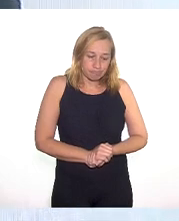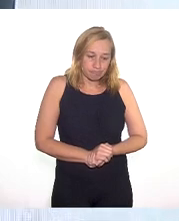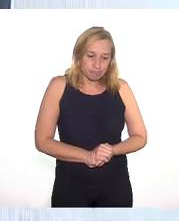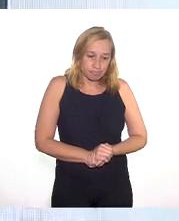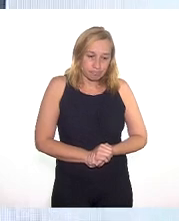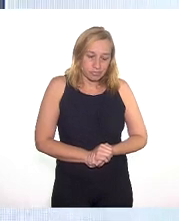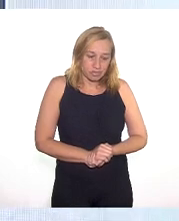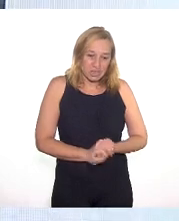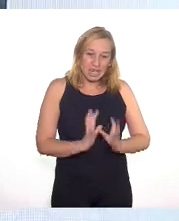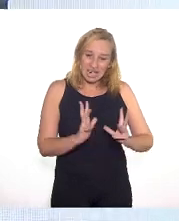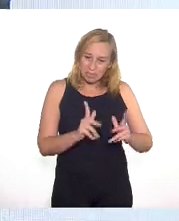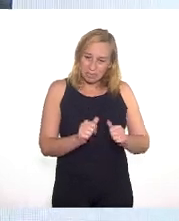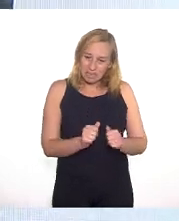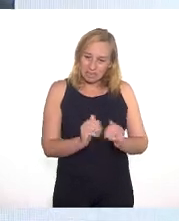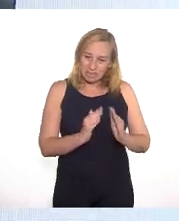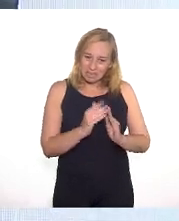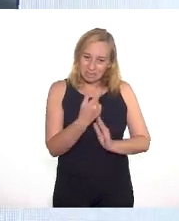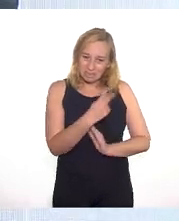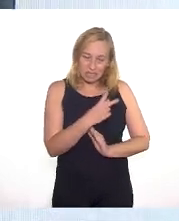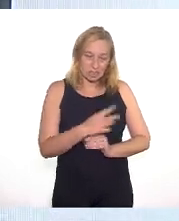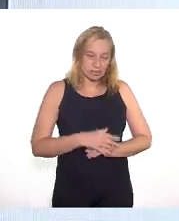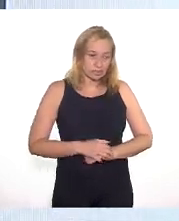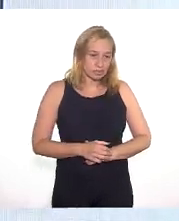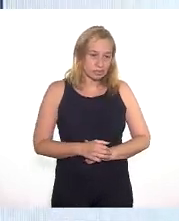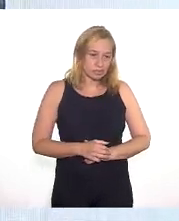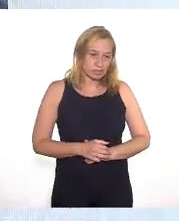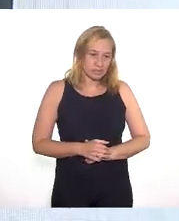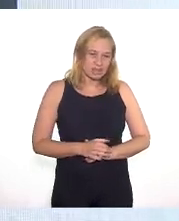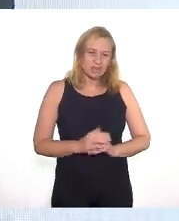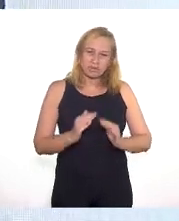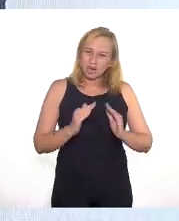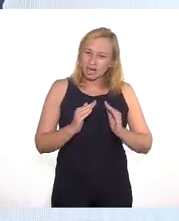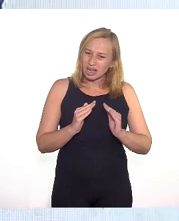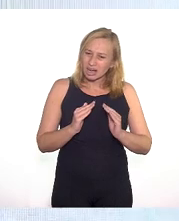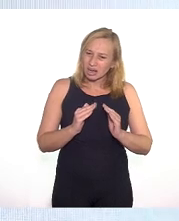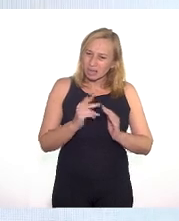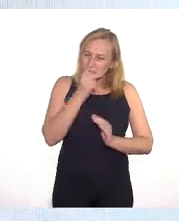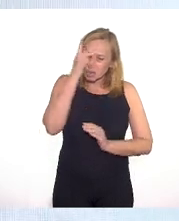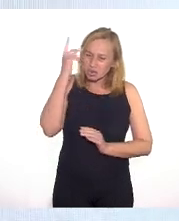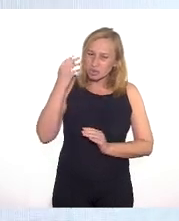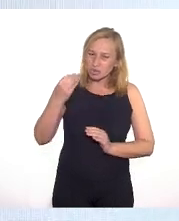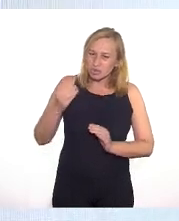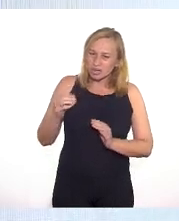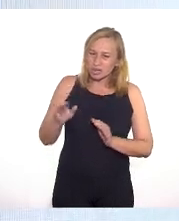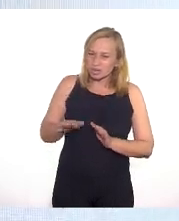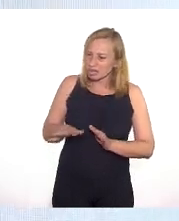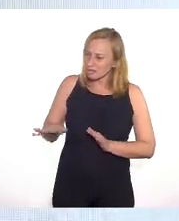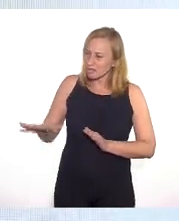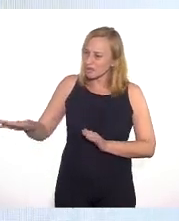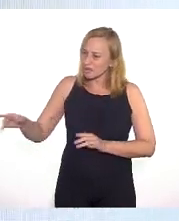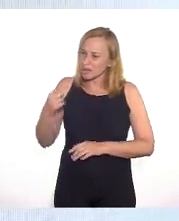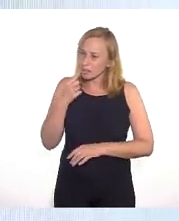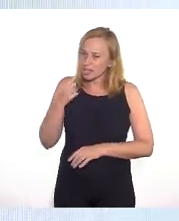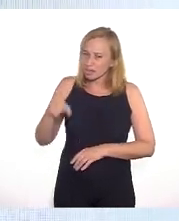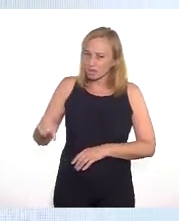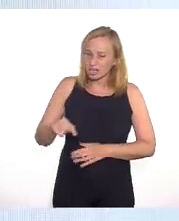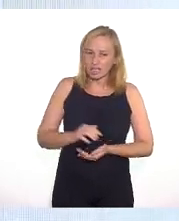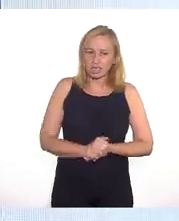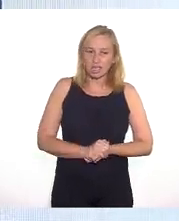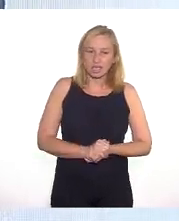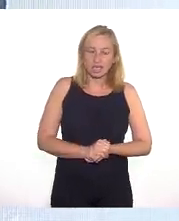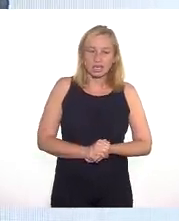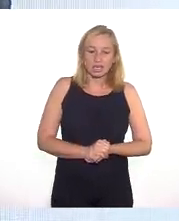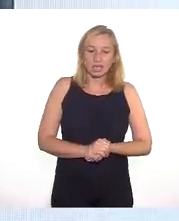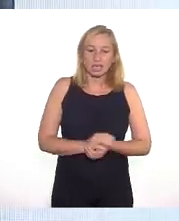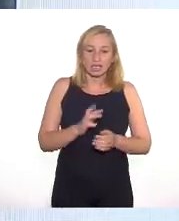uma faxina na casa dela, uma pessoa de uma comunidade aqui da capital. E na hora do almoço ela foi convidada